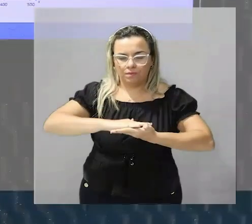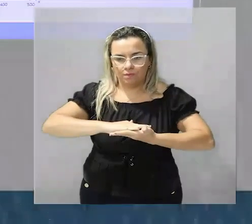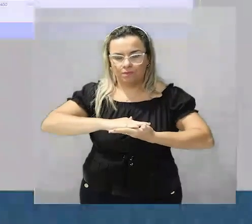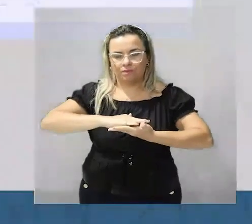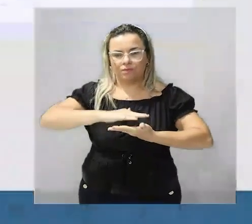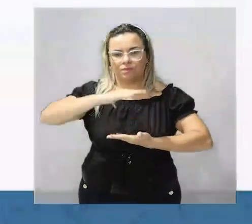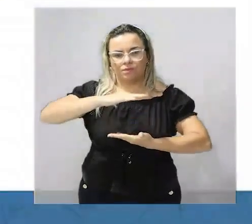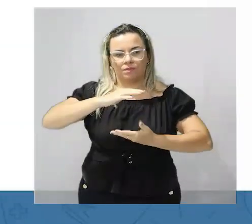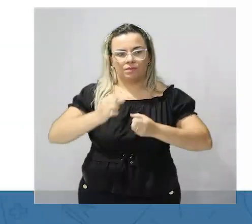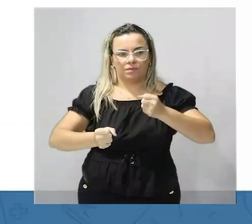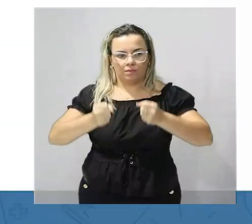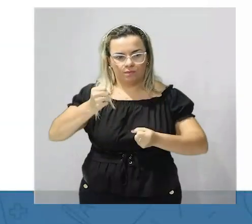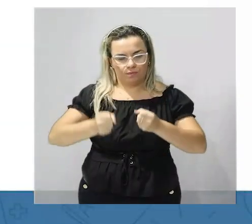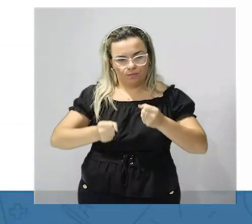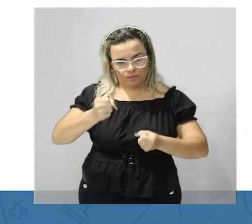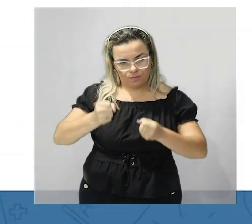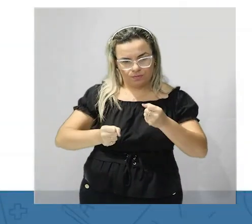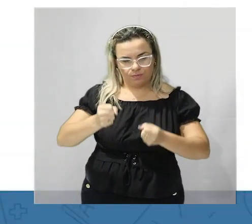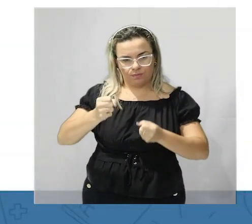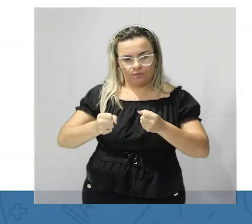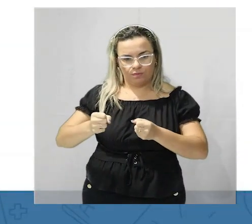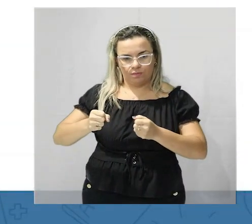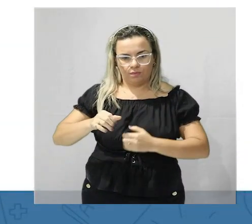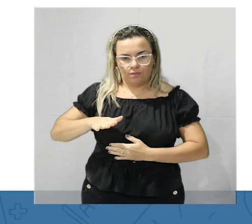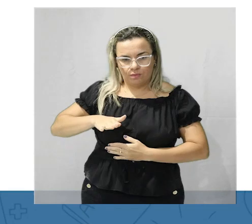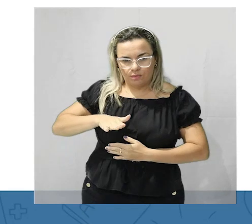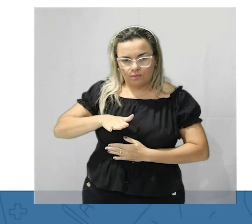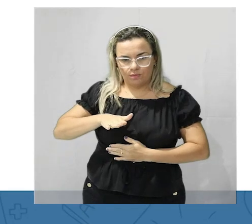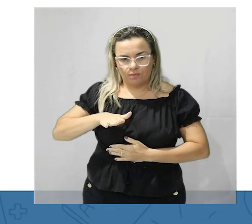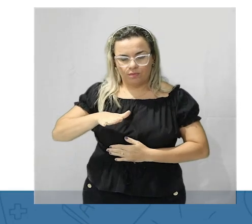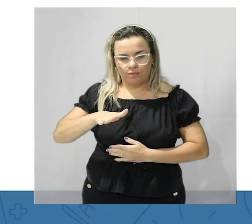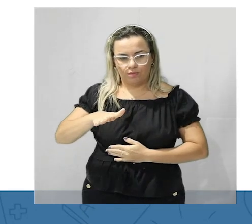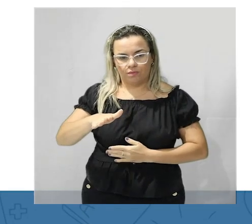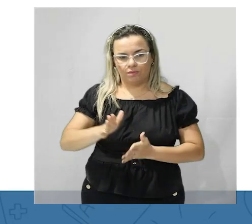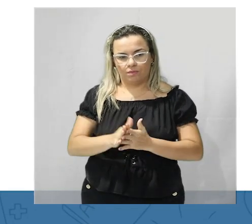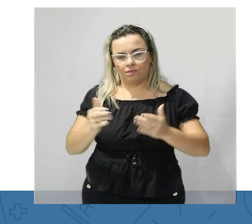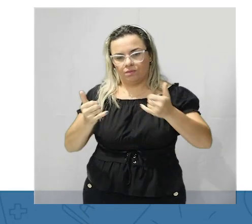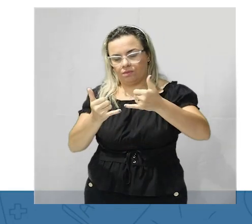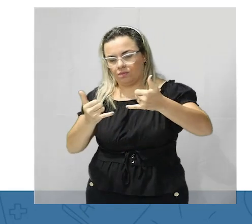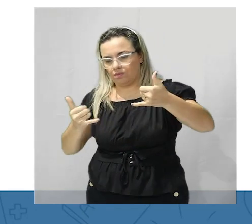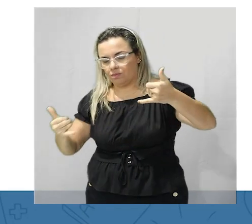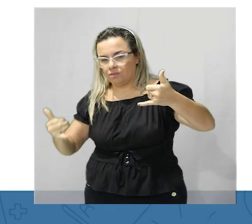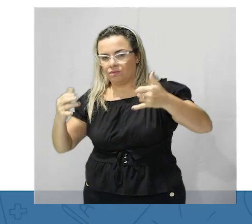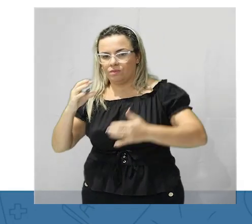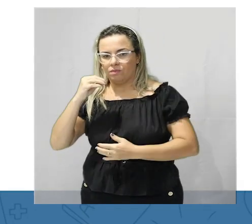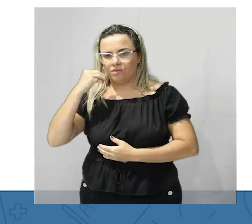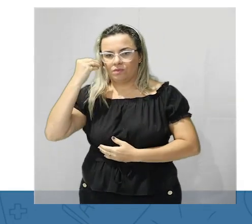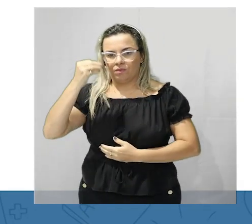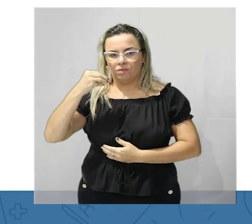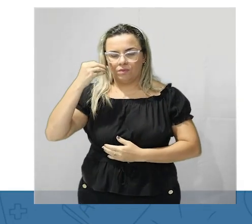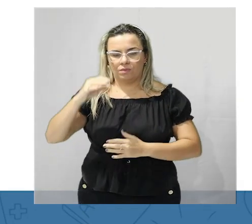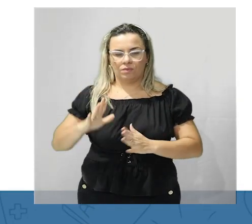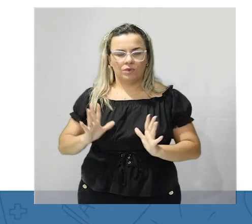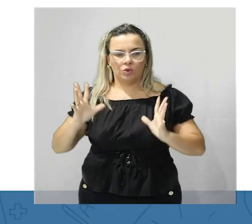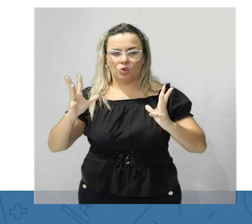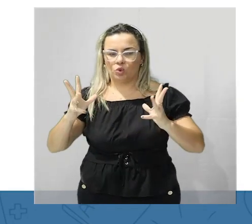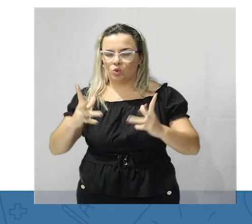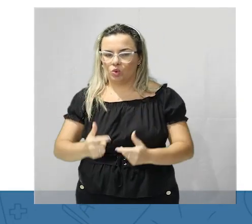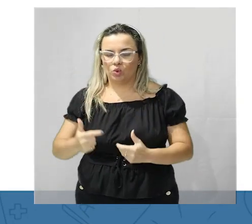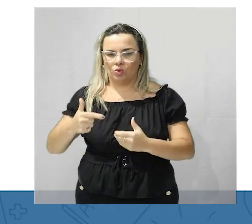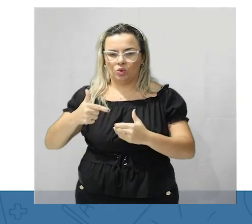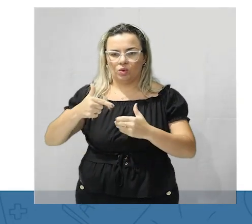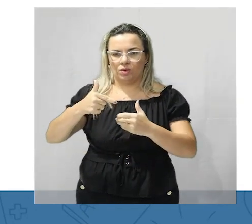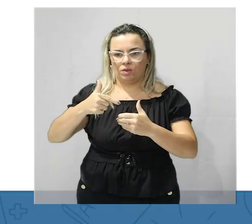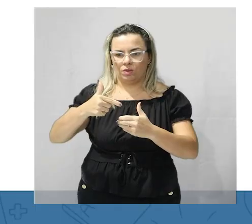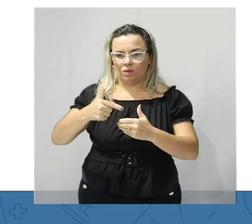colocados no tanque desse carro, que é dirigido em uma pista de testes até que todo o combustível